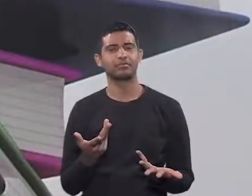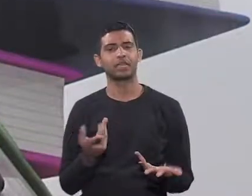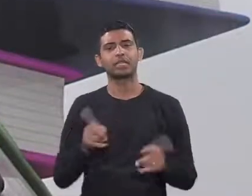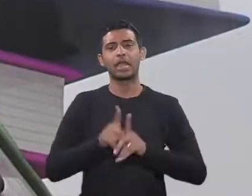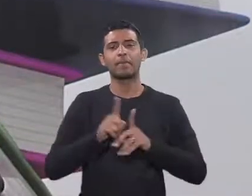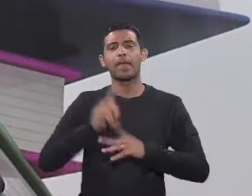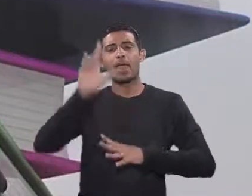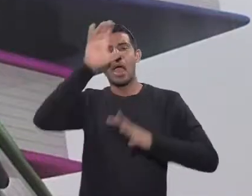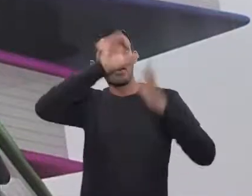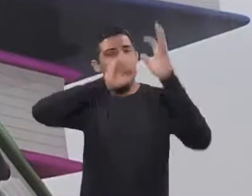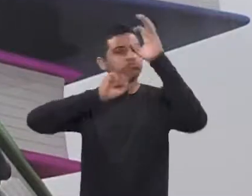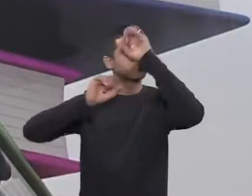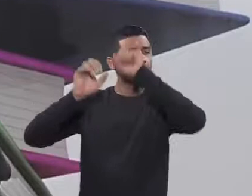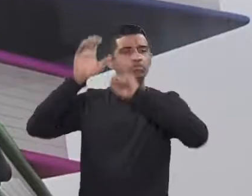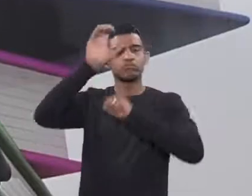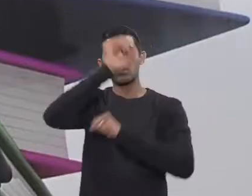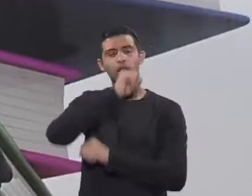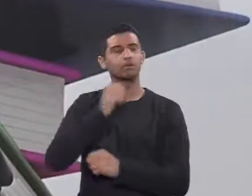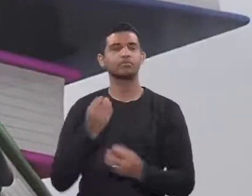aprende a